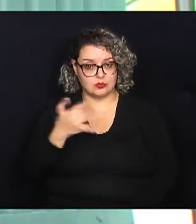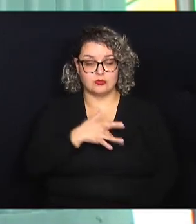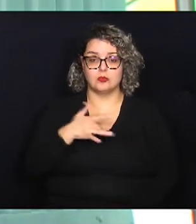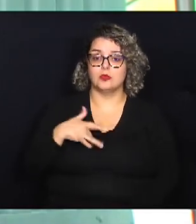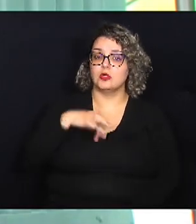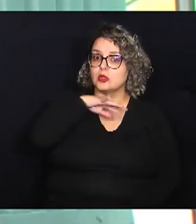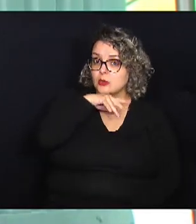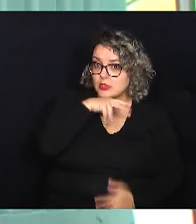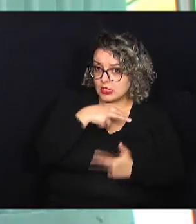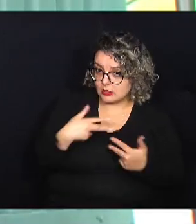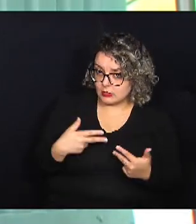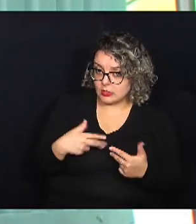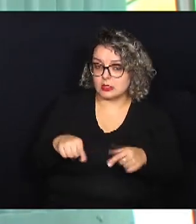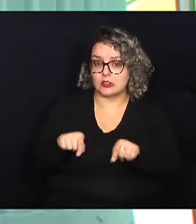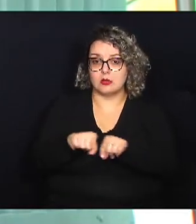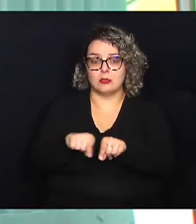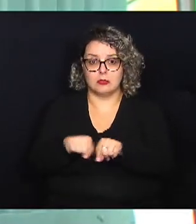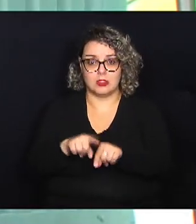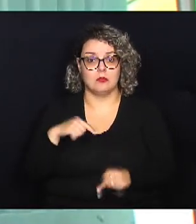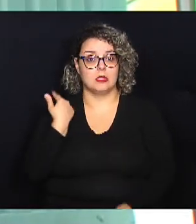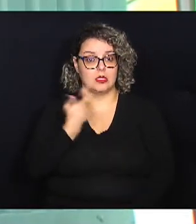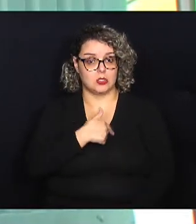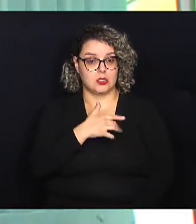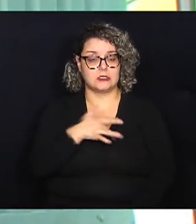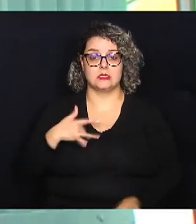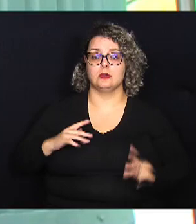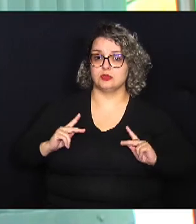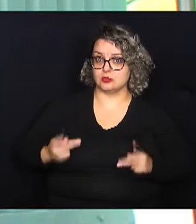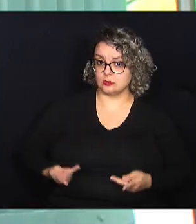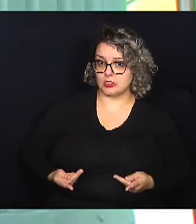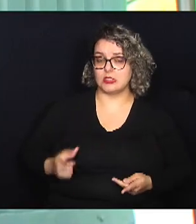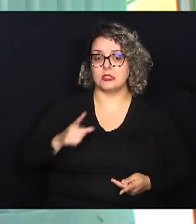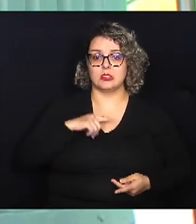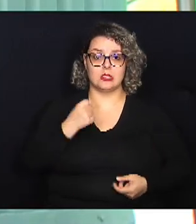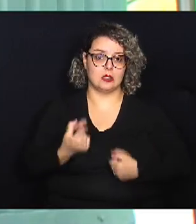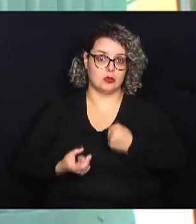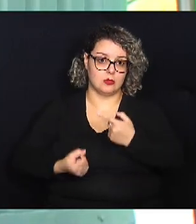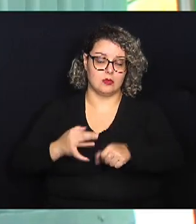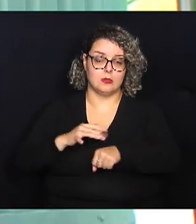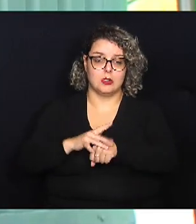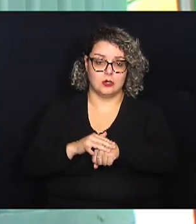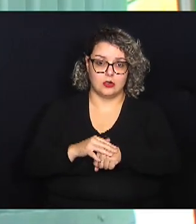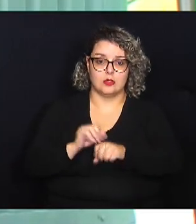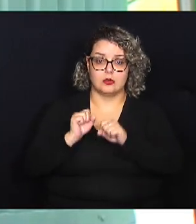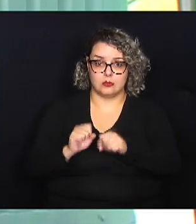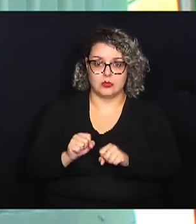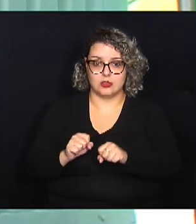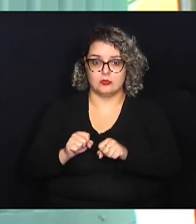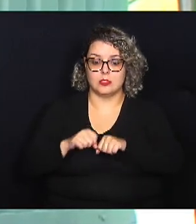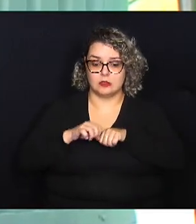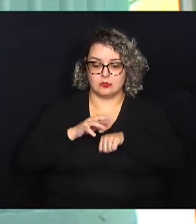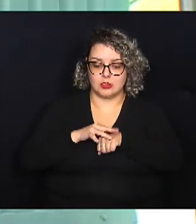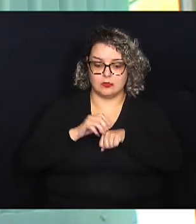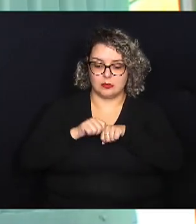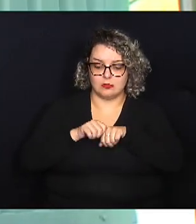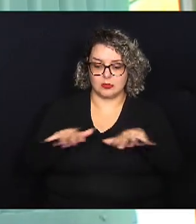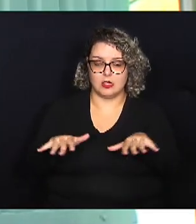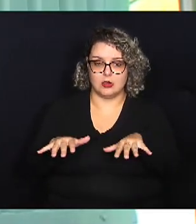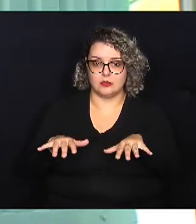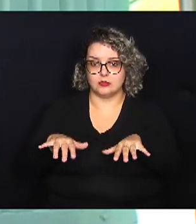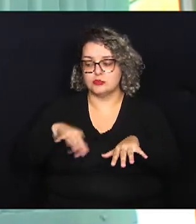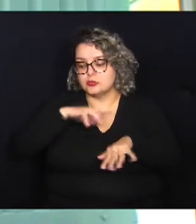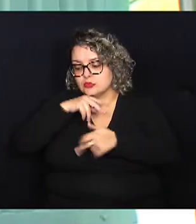animalzinho, é importante também para a nossa saúde, né? Tem algumas doenças que podem ser transmitidas dos animais para os